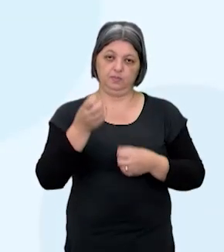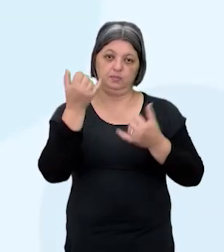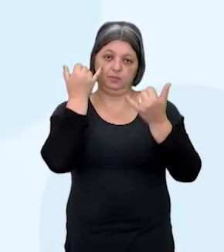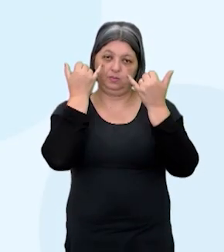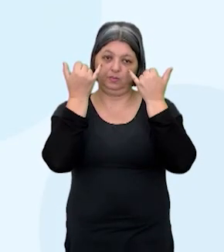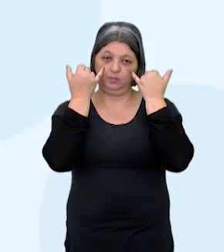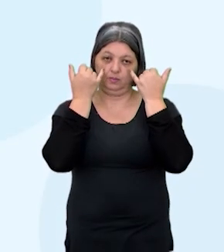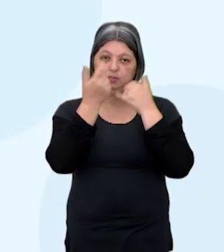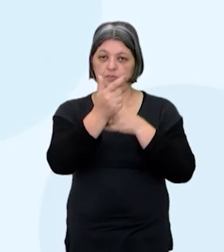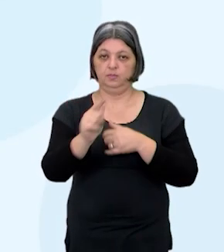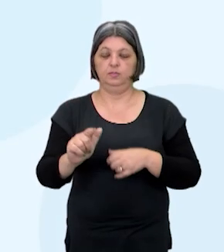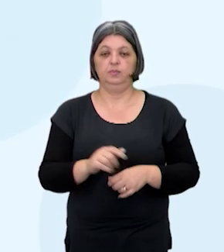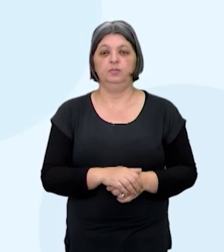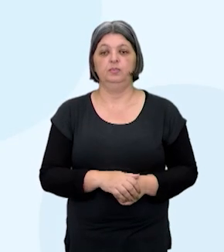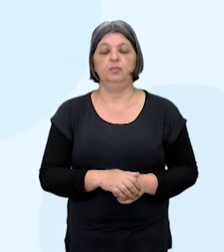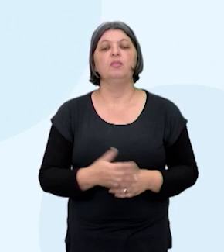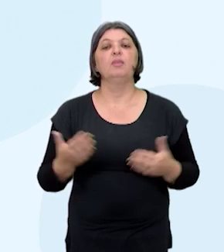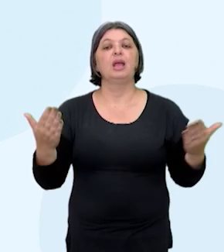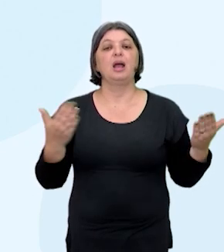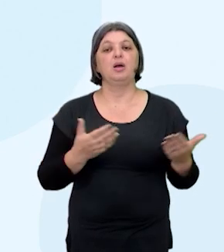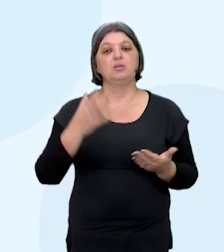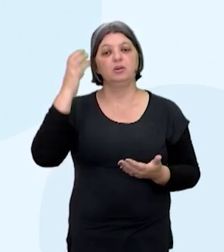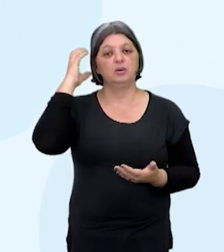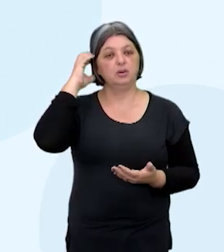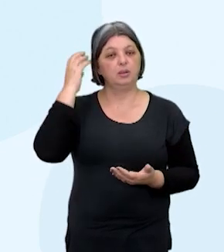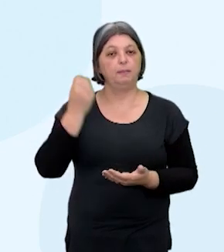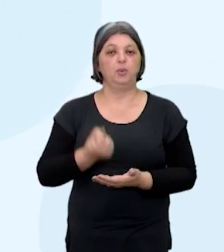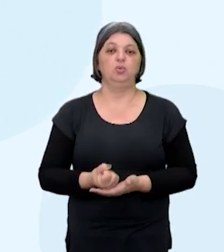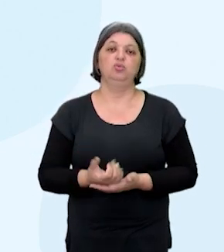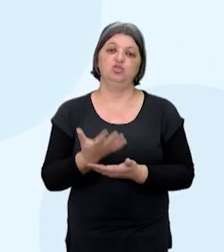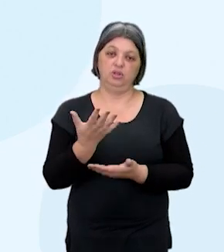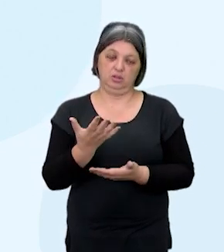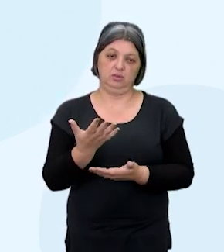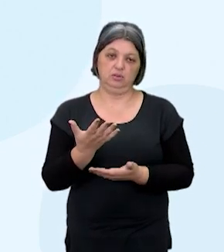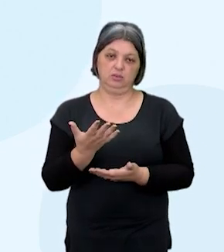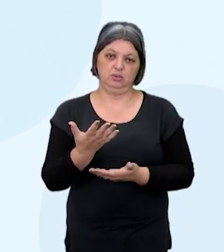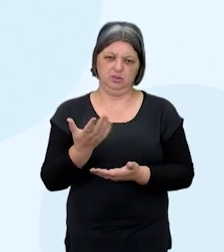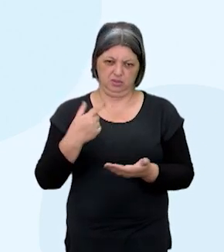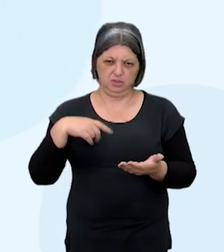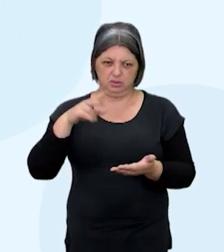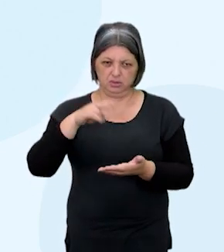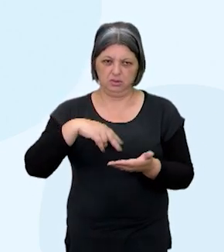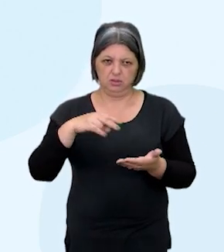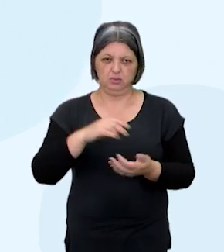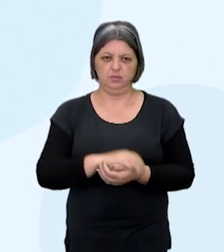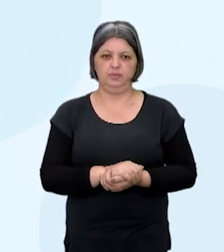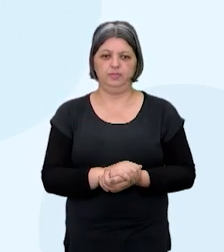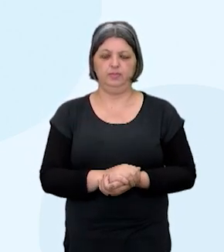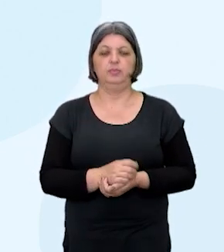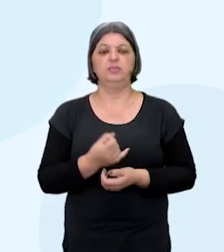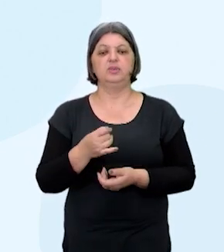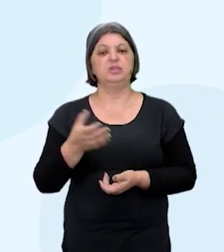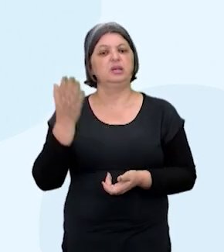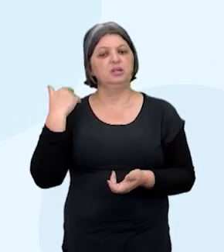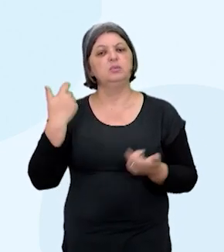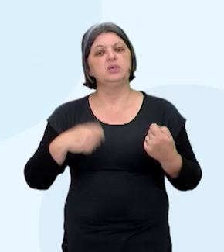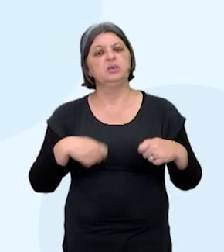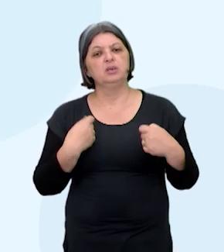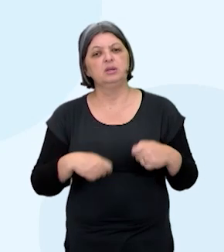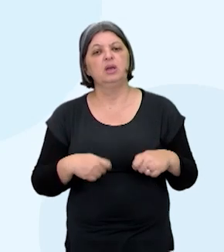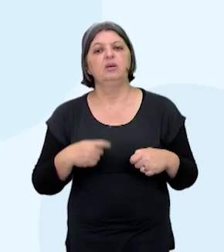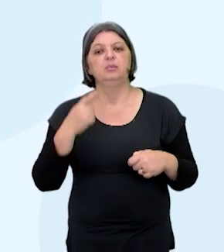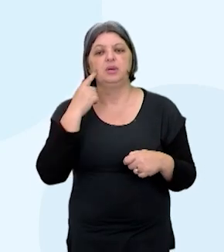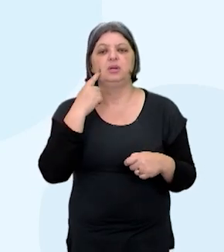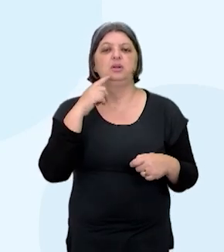informação. Agora sobre o podcast, tá? Você quer ler, André, por favor? Se antes precisávamos nos